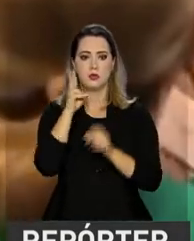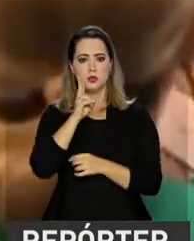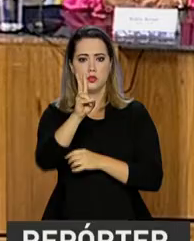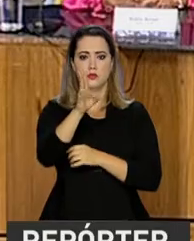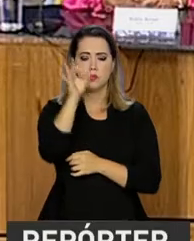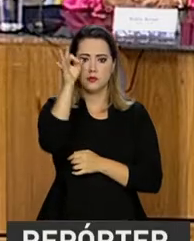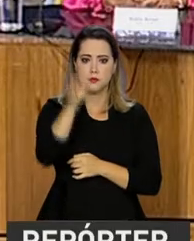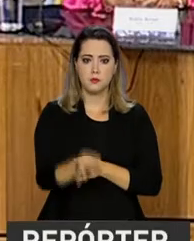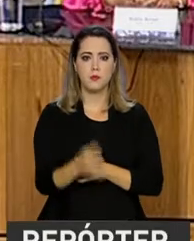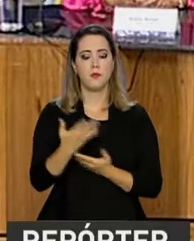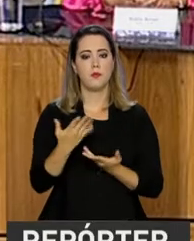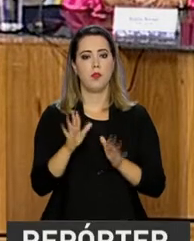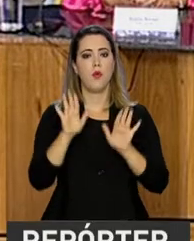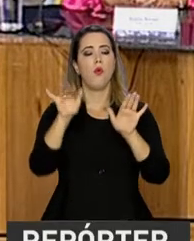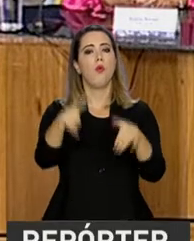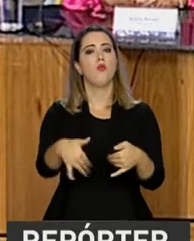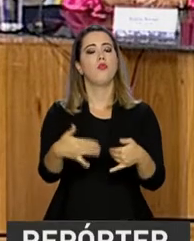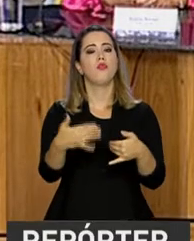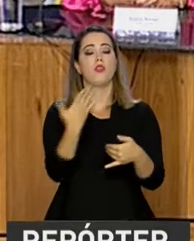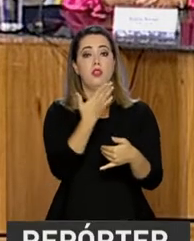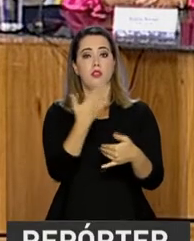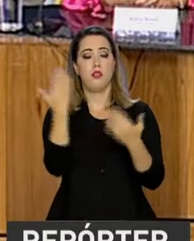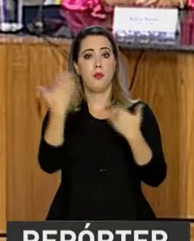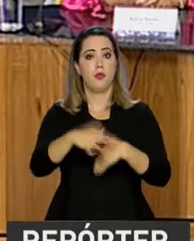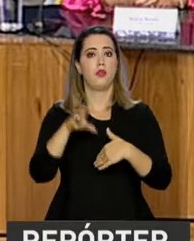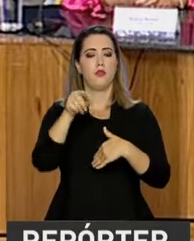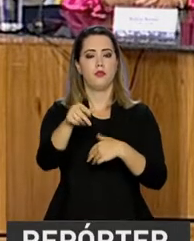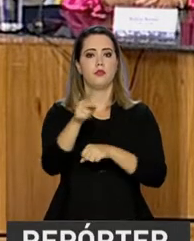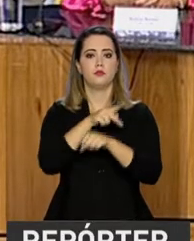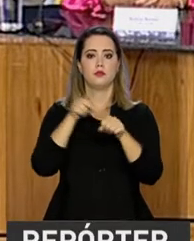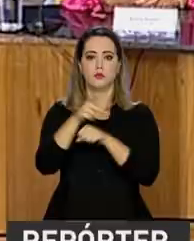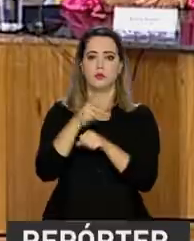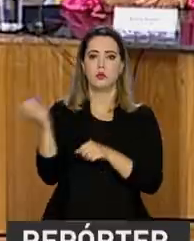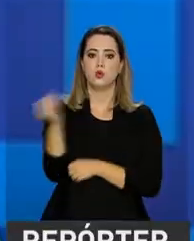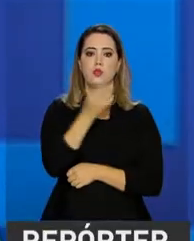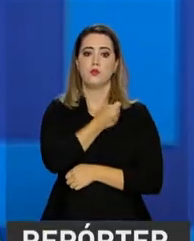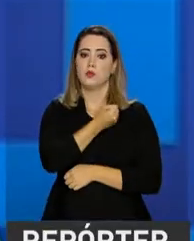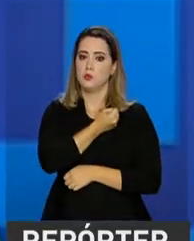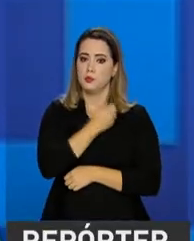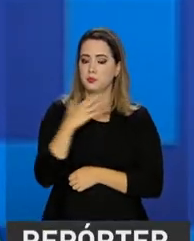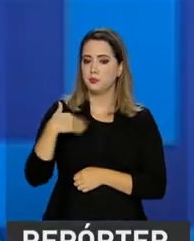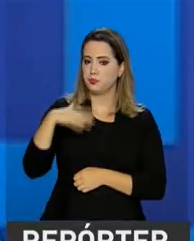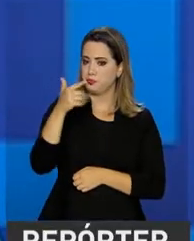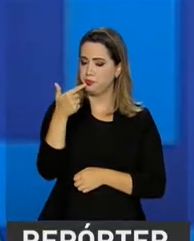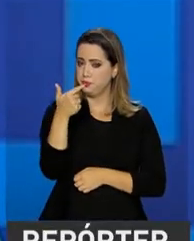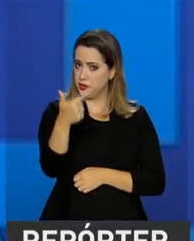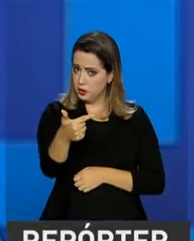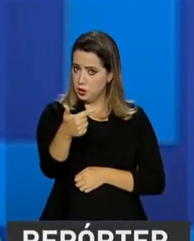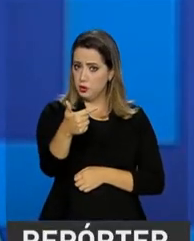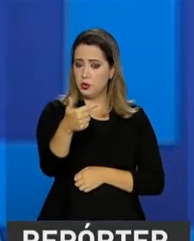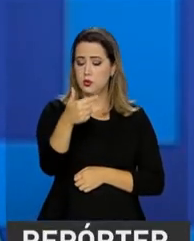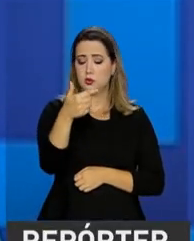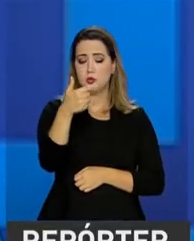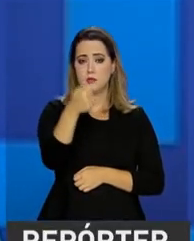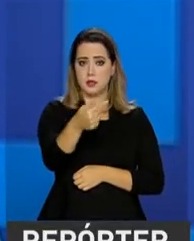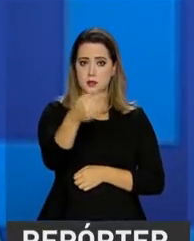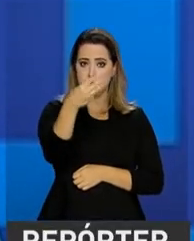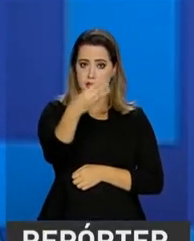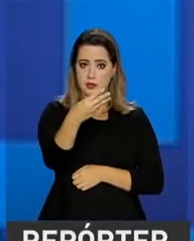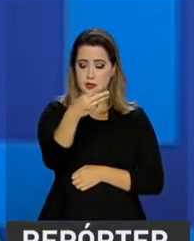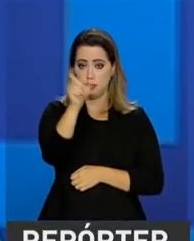ele ficar aqui com o fim do exame em todo o país o ministério da educação autorizou os números foram 273 candidatos